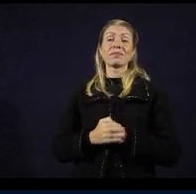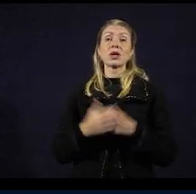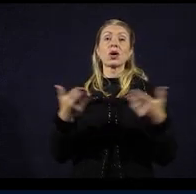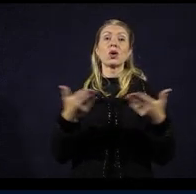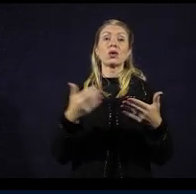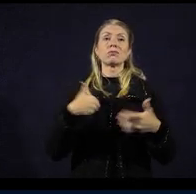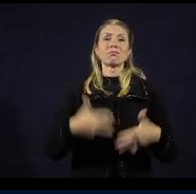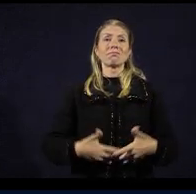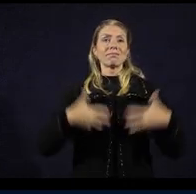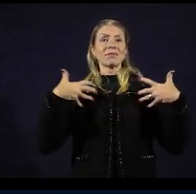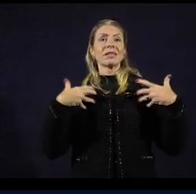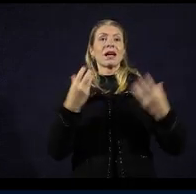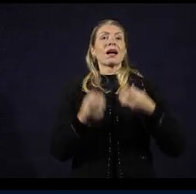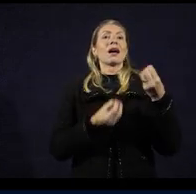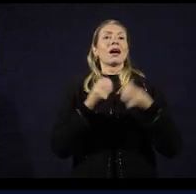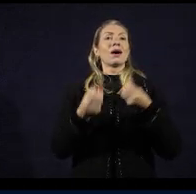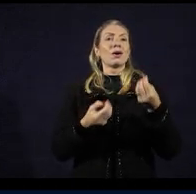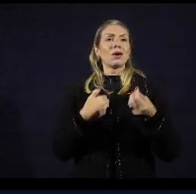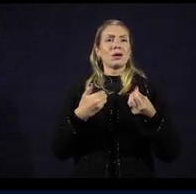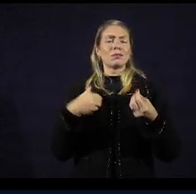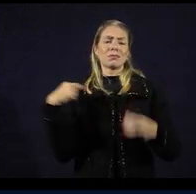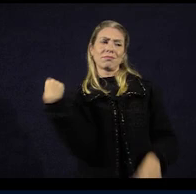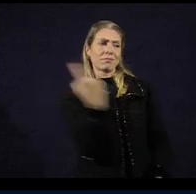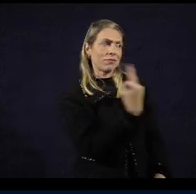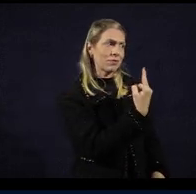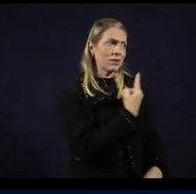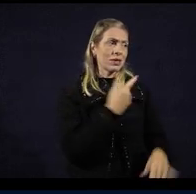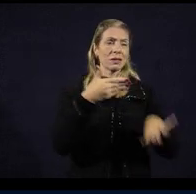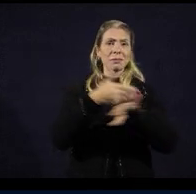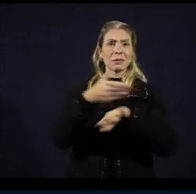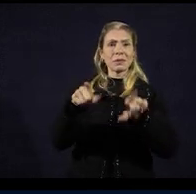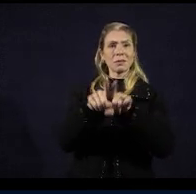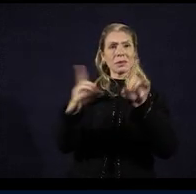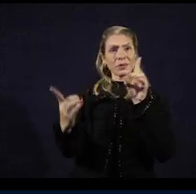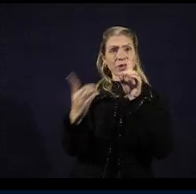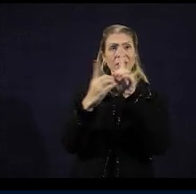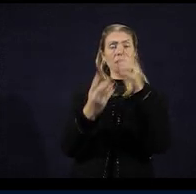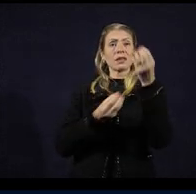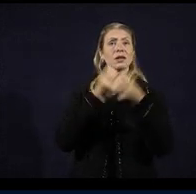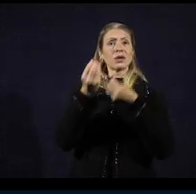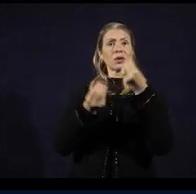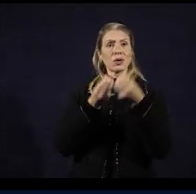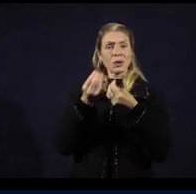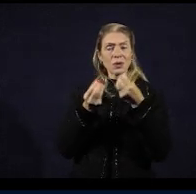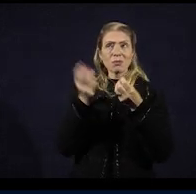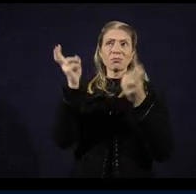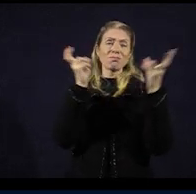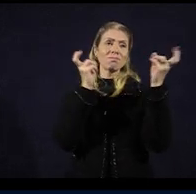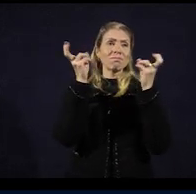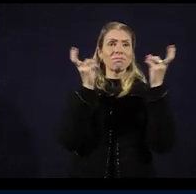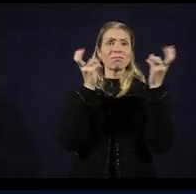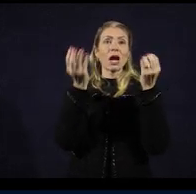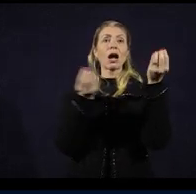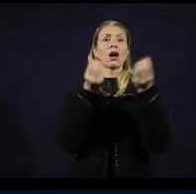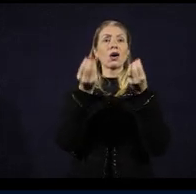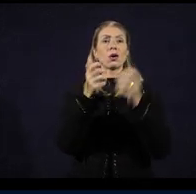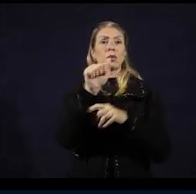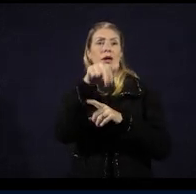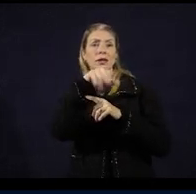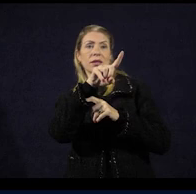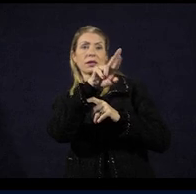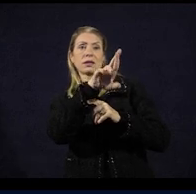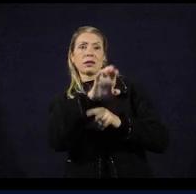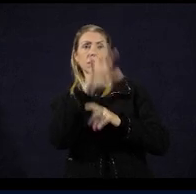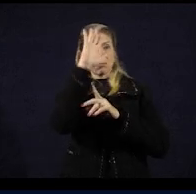é o privilégio para todos nós aqui para os nossos clientes também ouvir um pouco do que o André tá